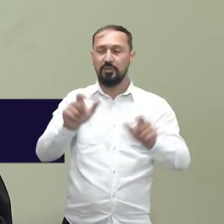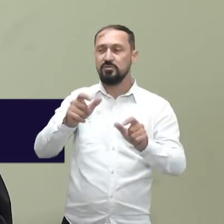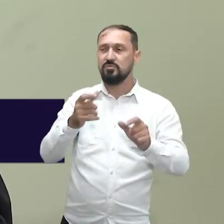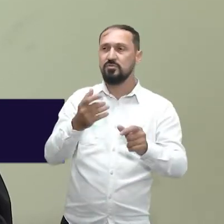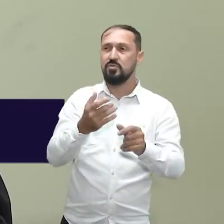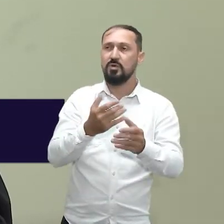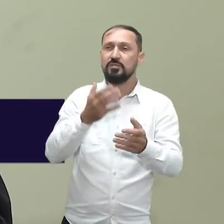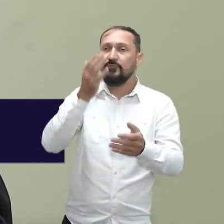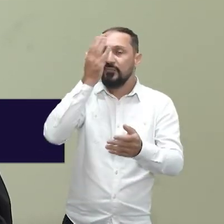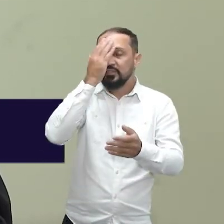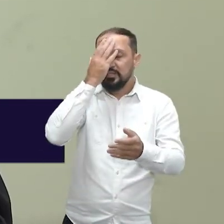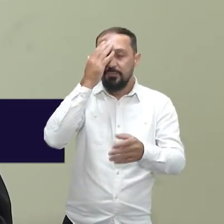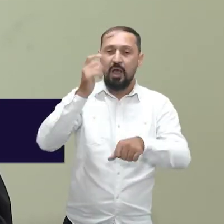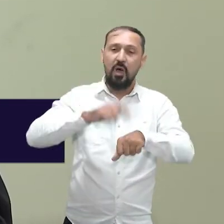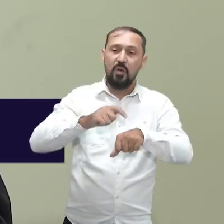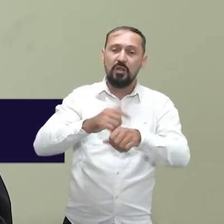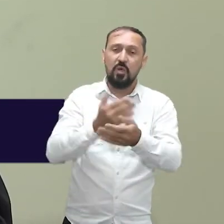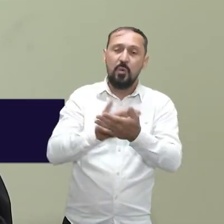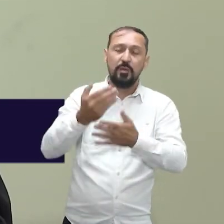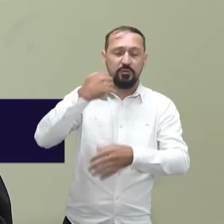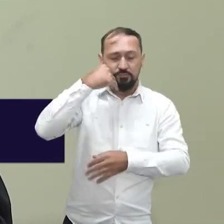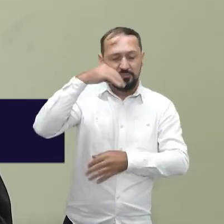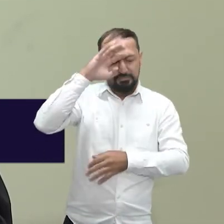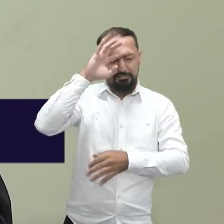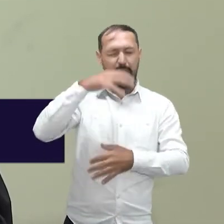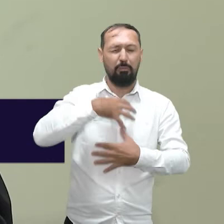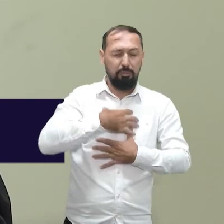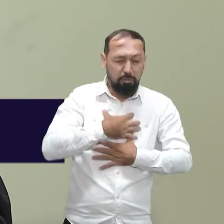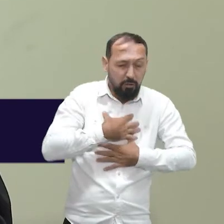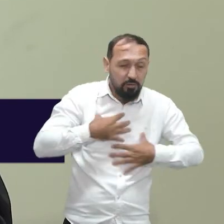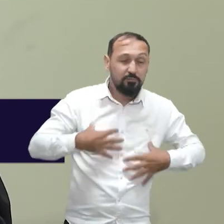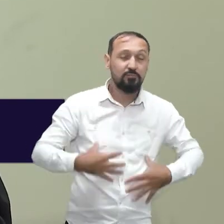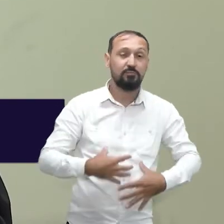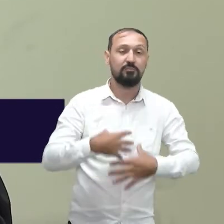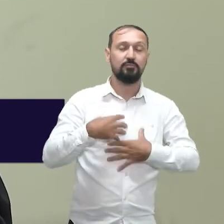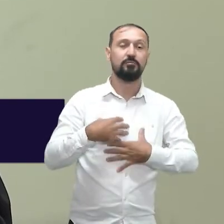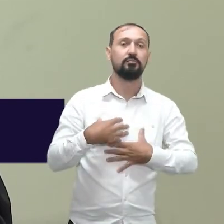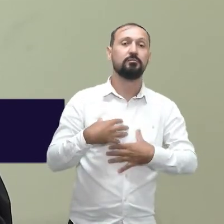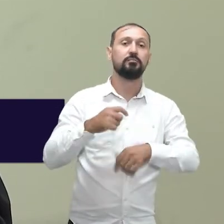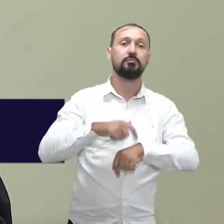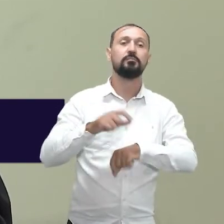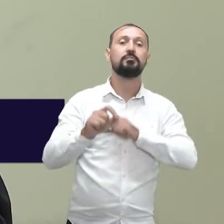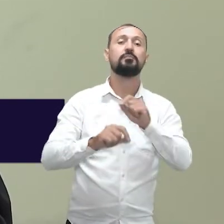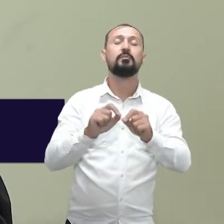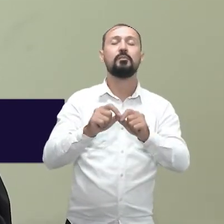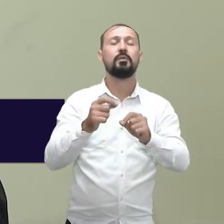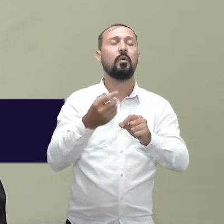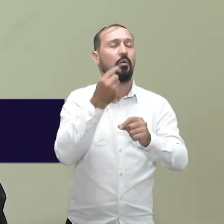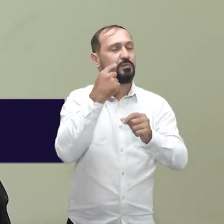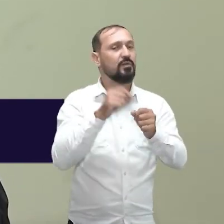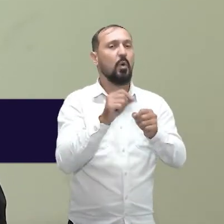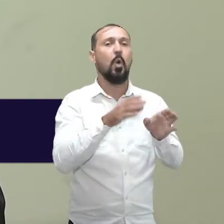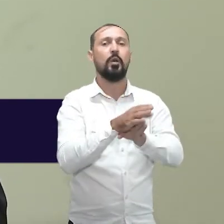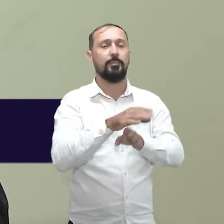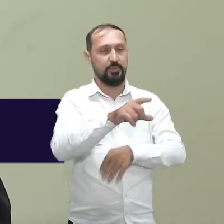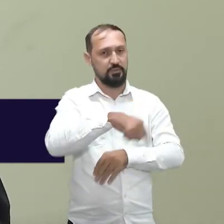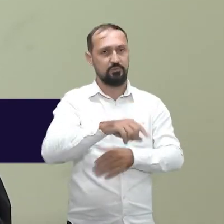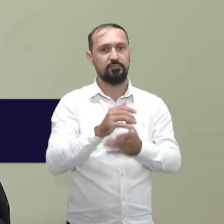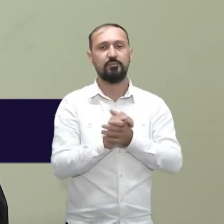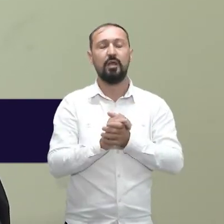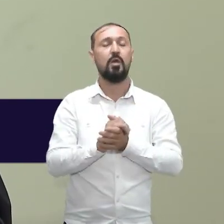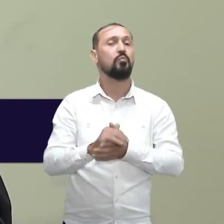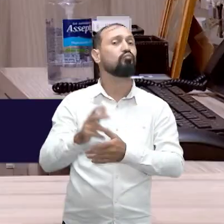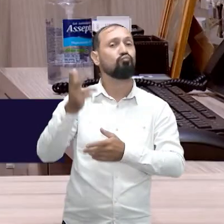descobrem quando já está tendo sintomas, né? Que orientação o senhor daria para essas pessoas nesses tipos que